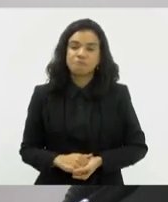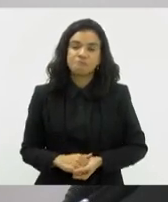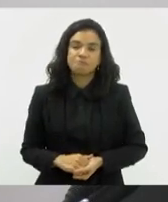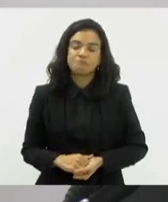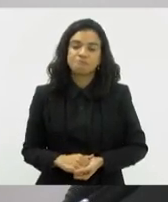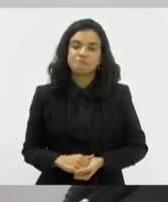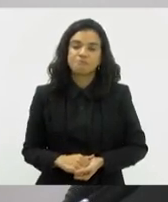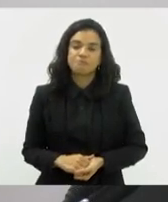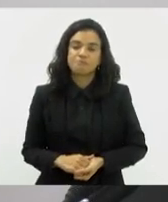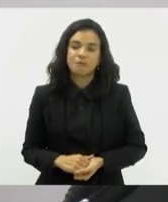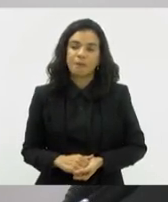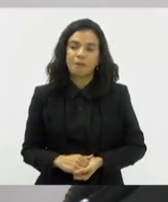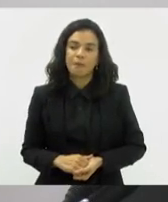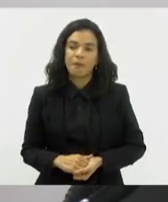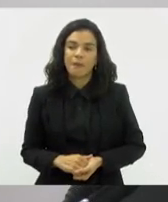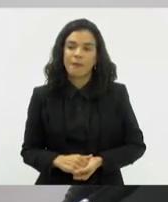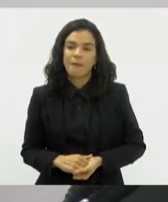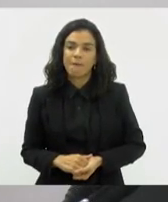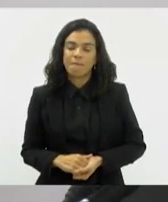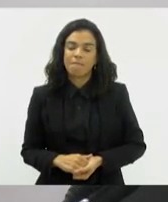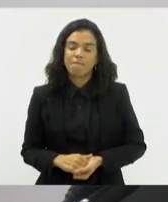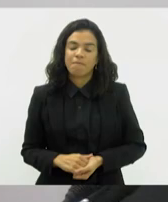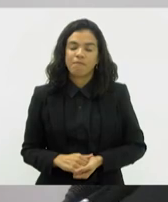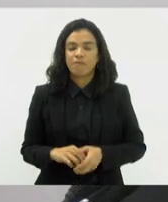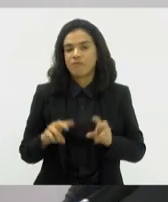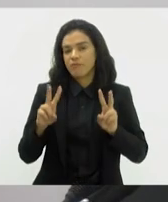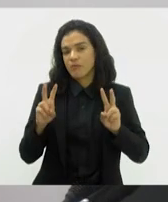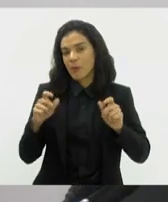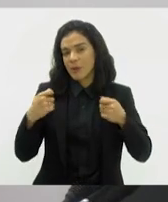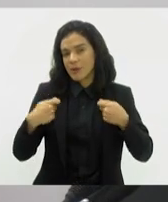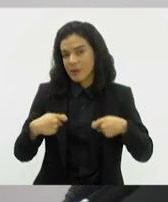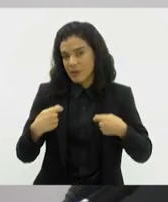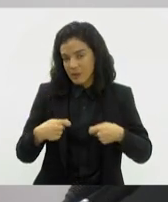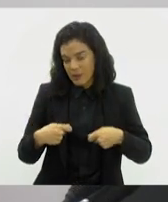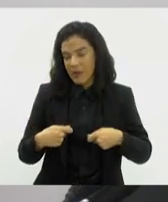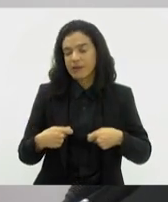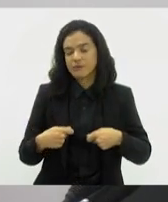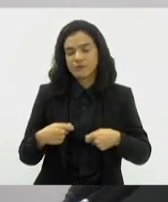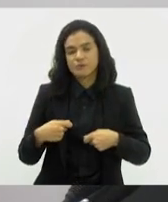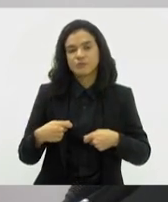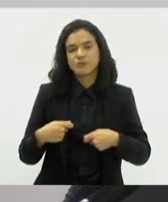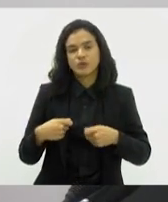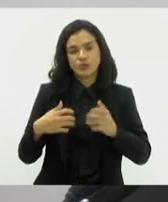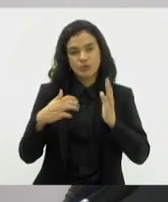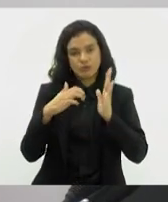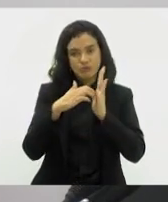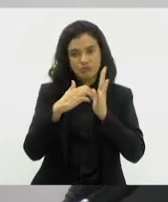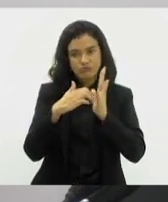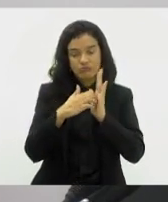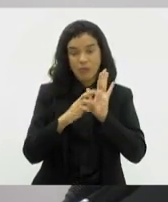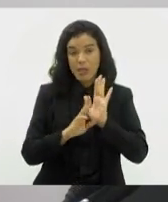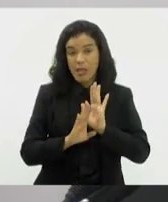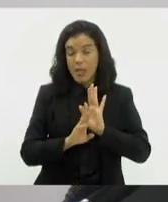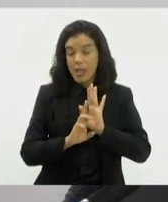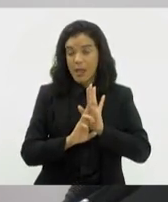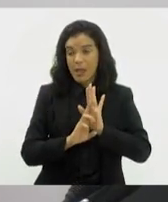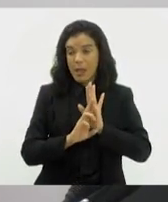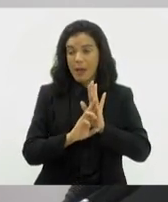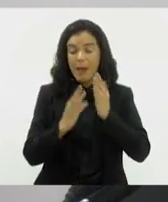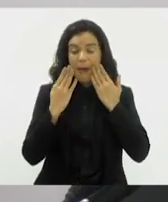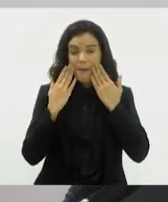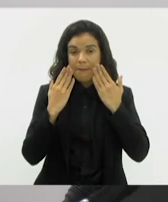e sobre a necessidade de que o Senado Federal ia apresentar uma PEC para